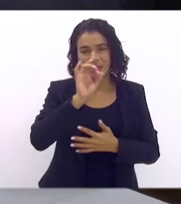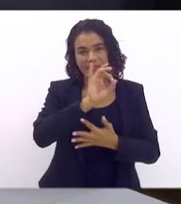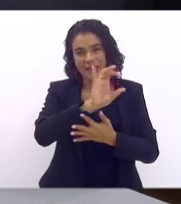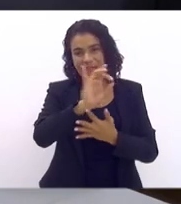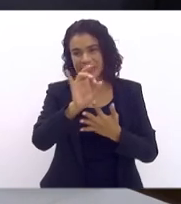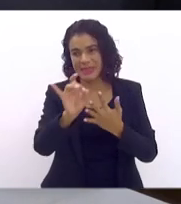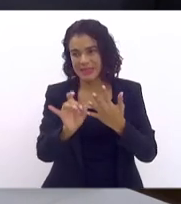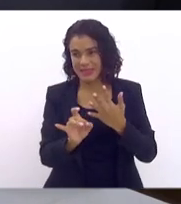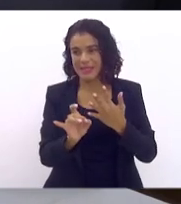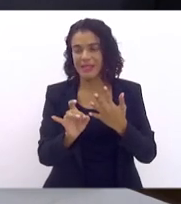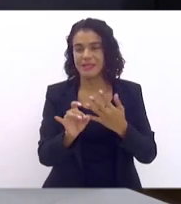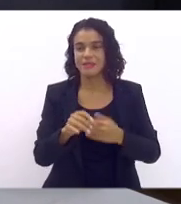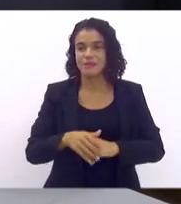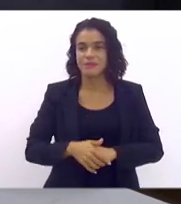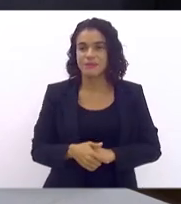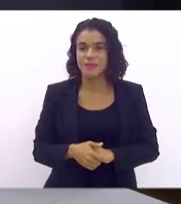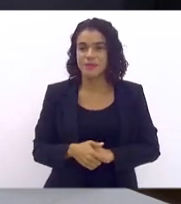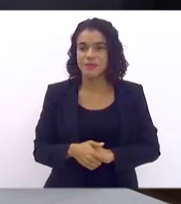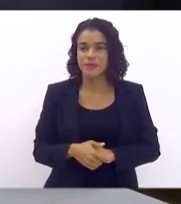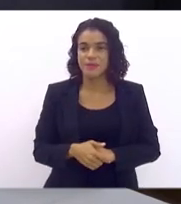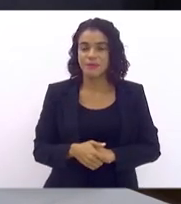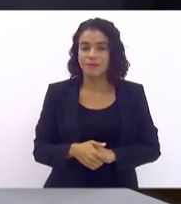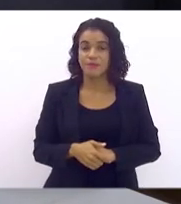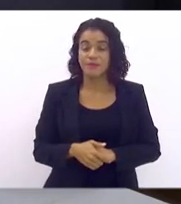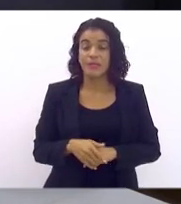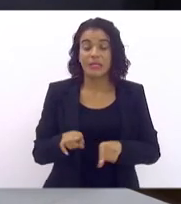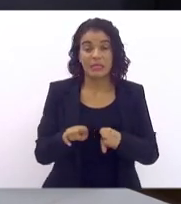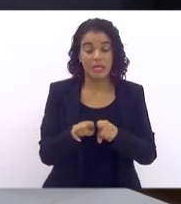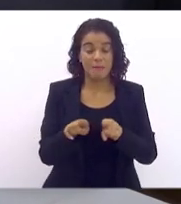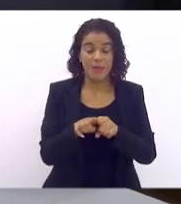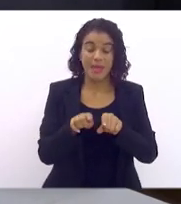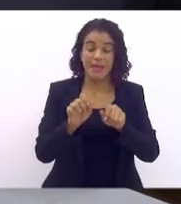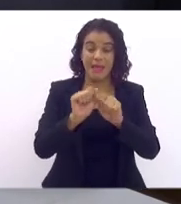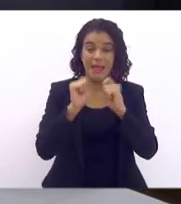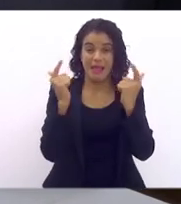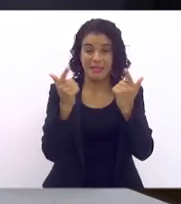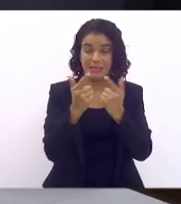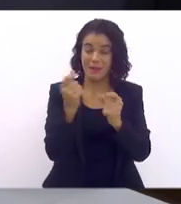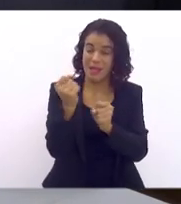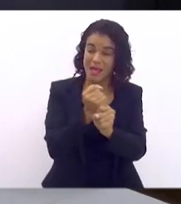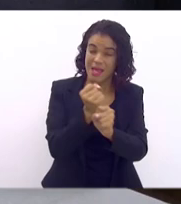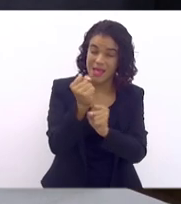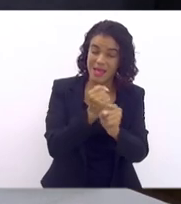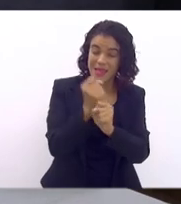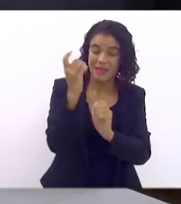tema, e a Assembleia durante décadas se dedica